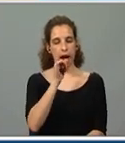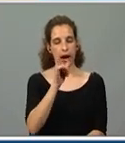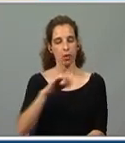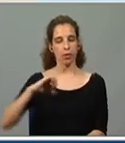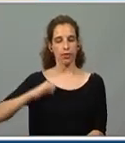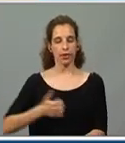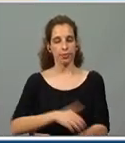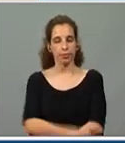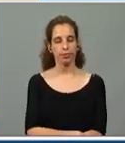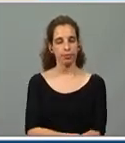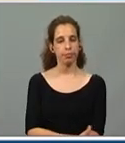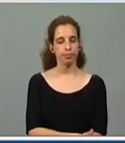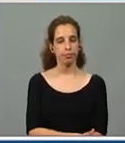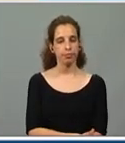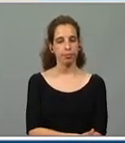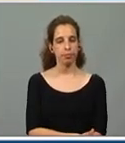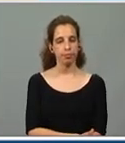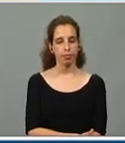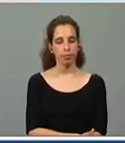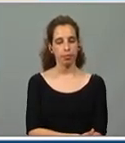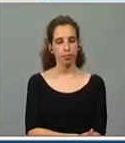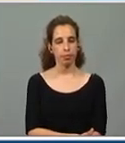verde.